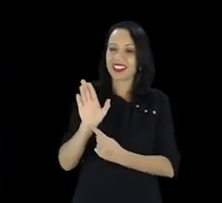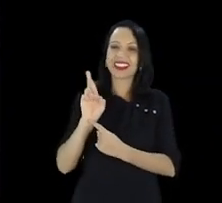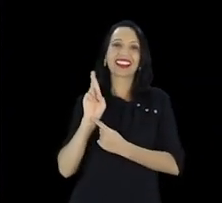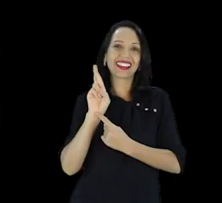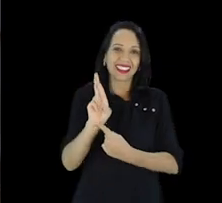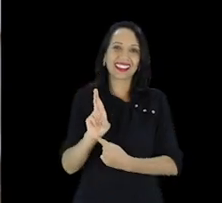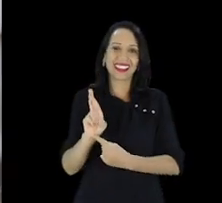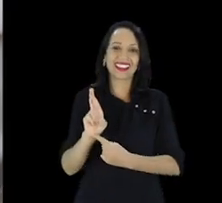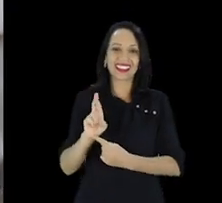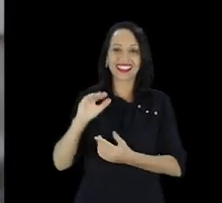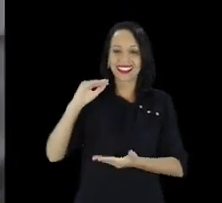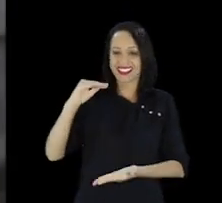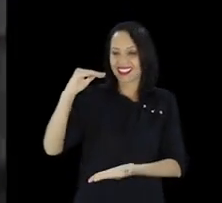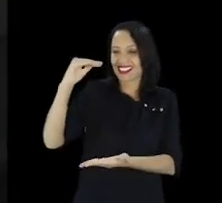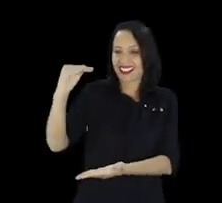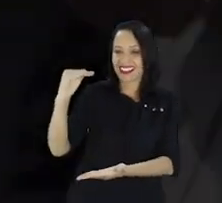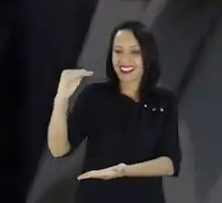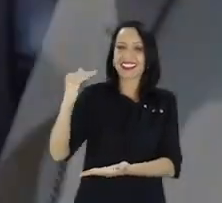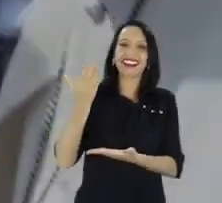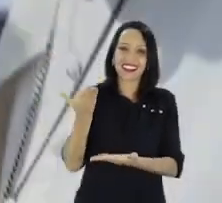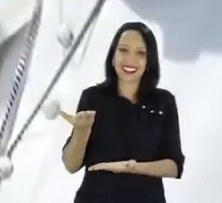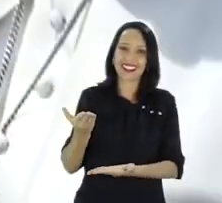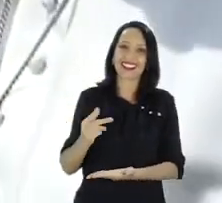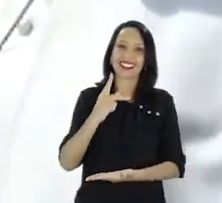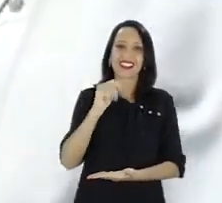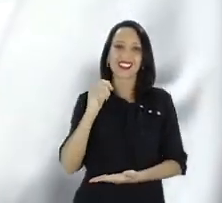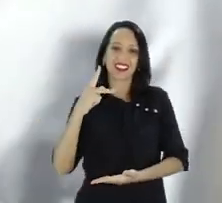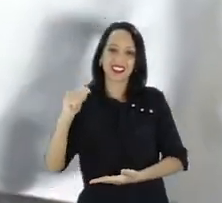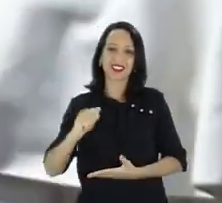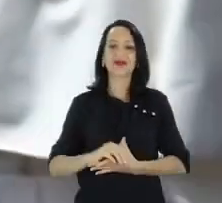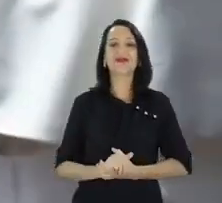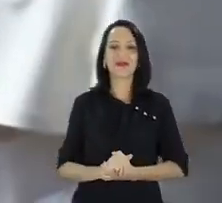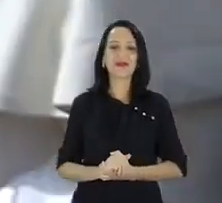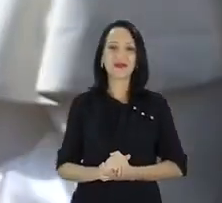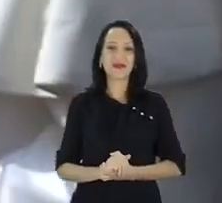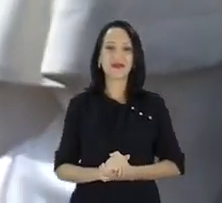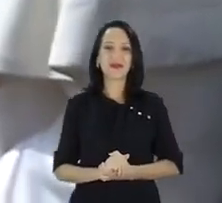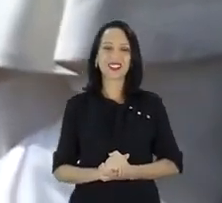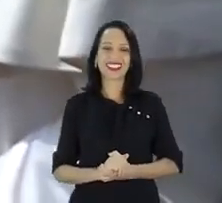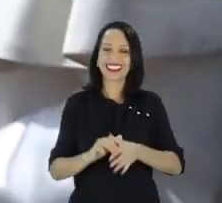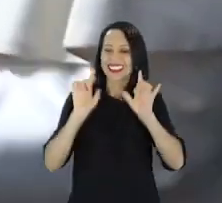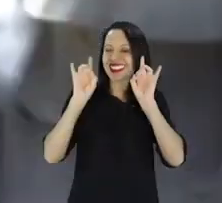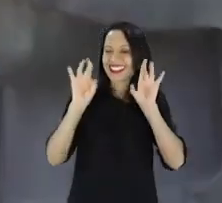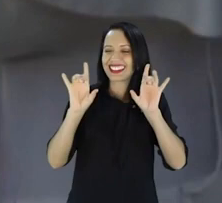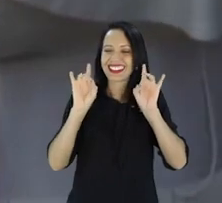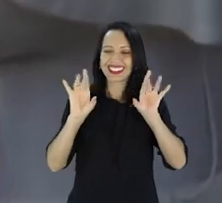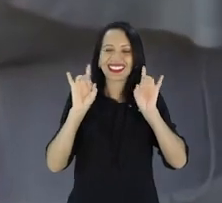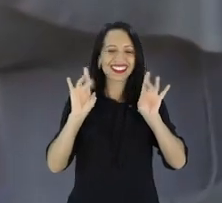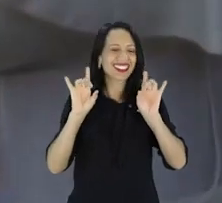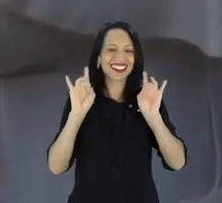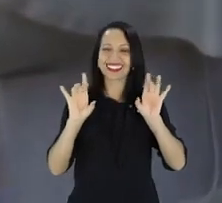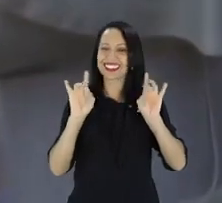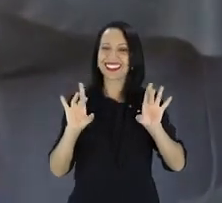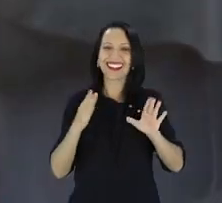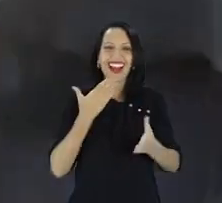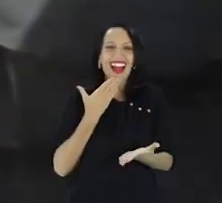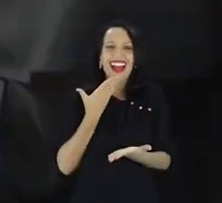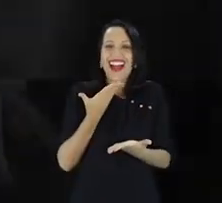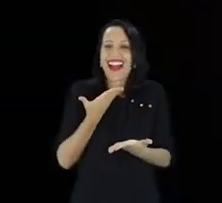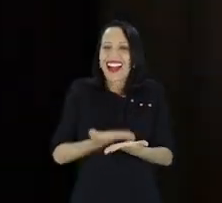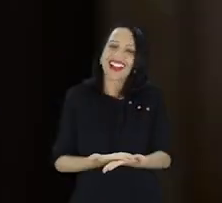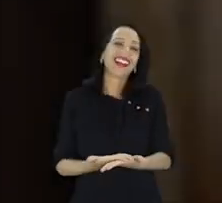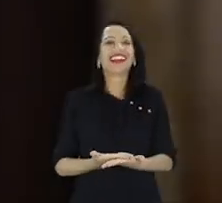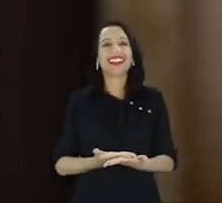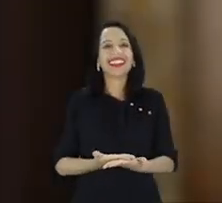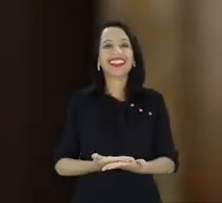levar essa essa cultura para ele e foi o super especial e foi muito incrível né